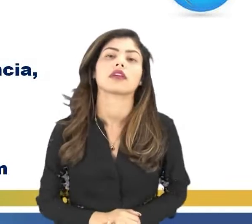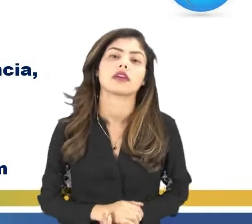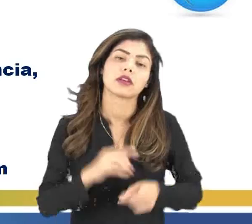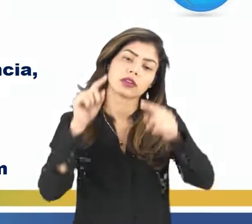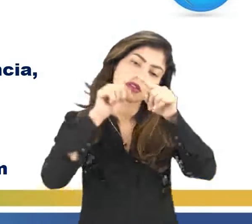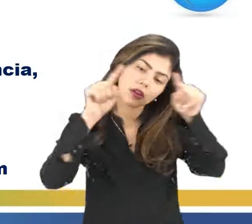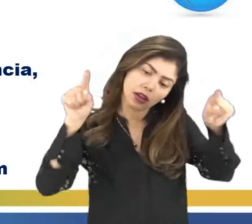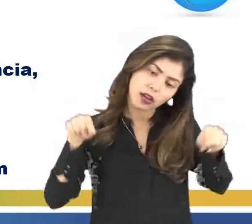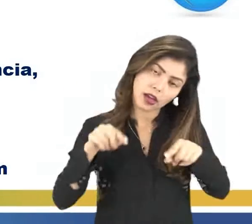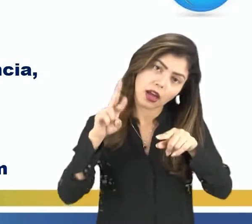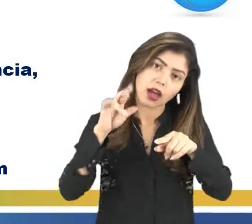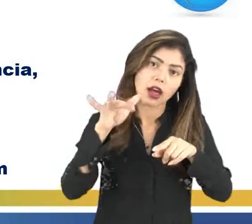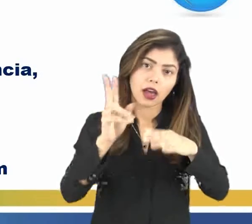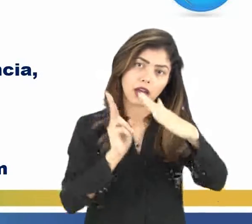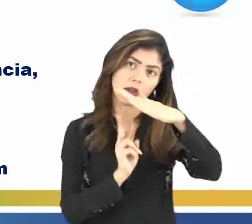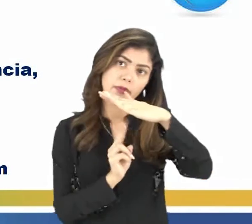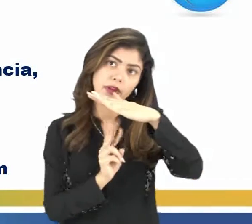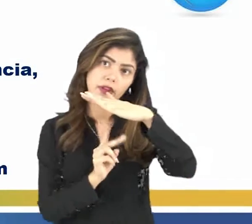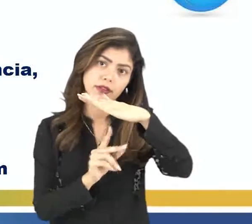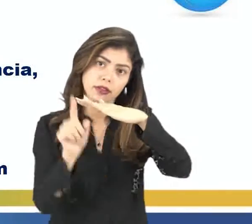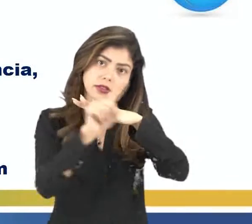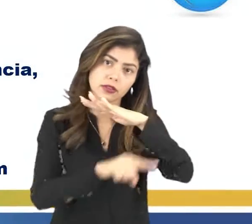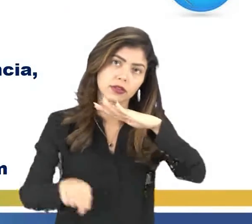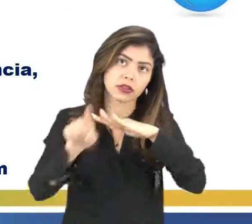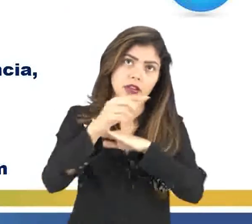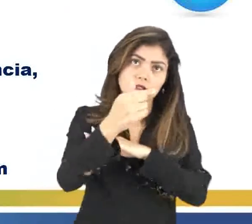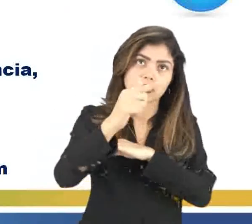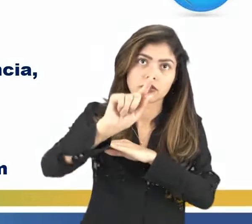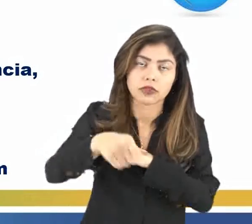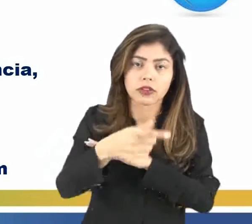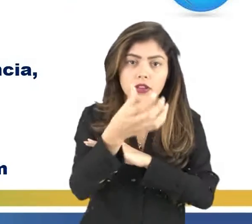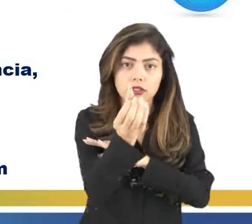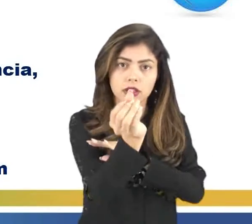a área dessa praça circular é de